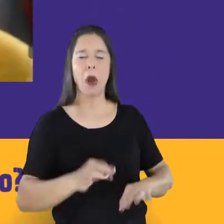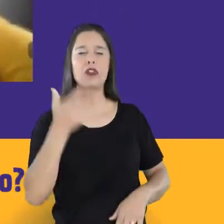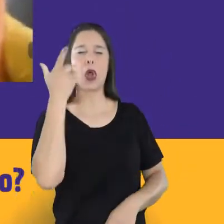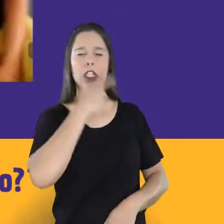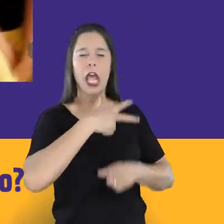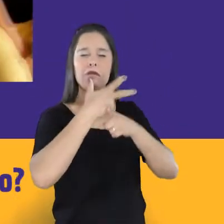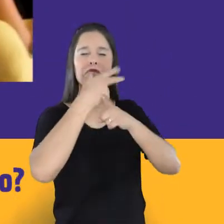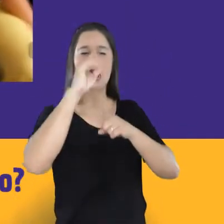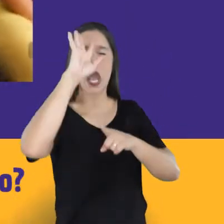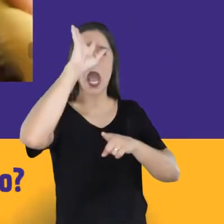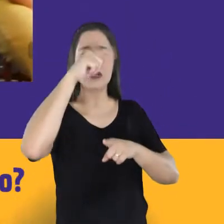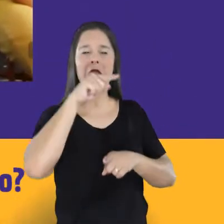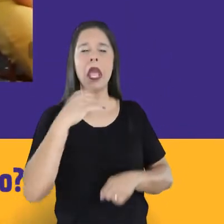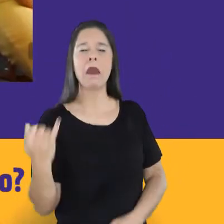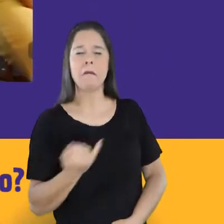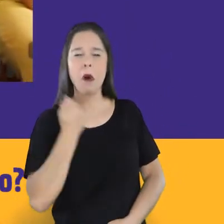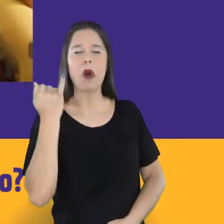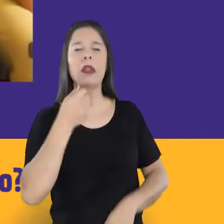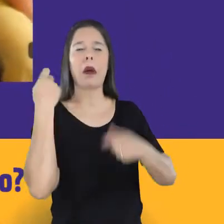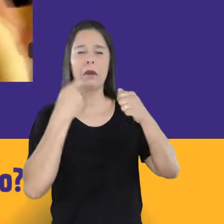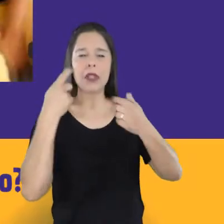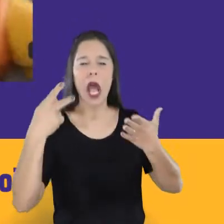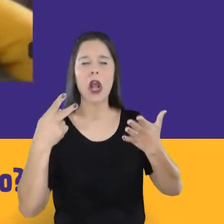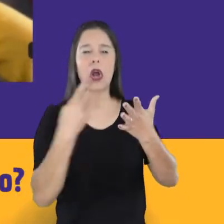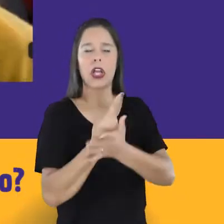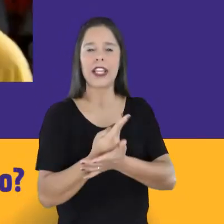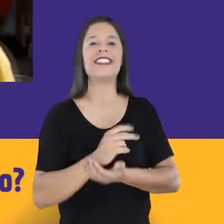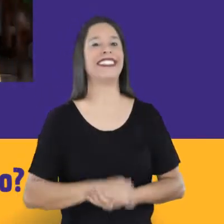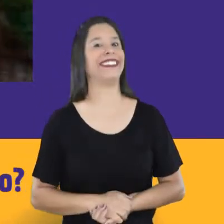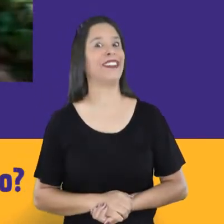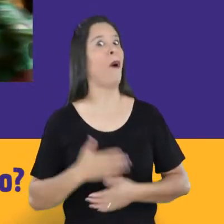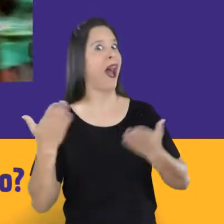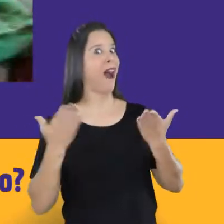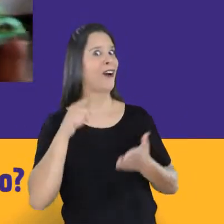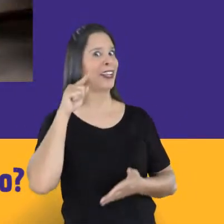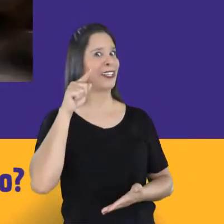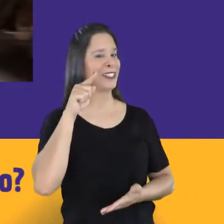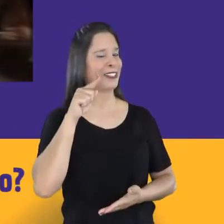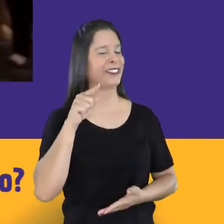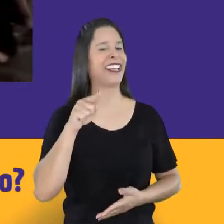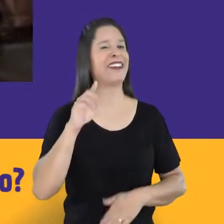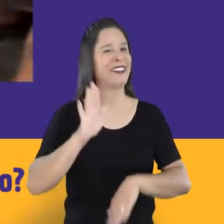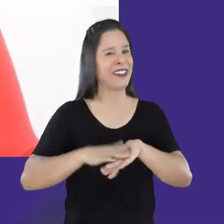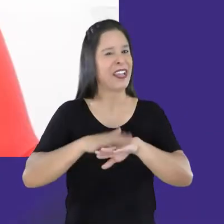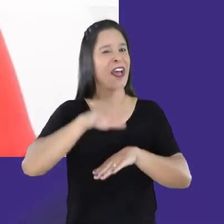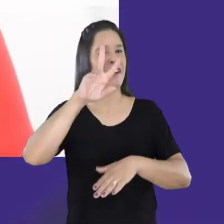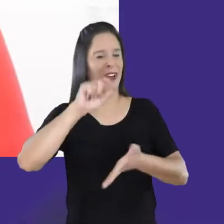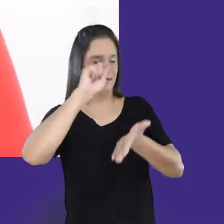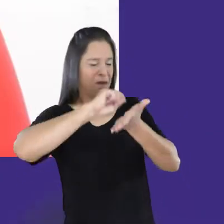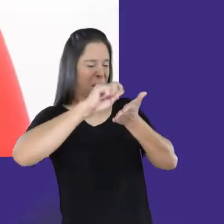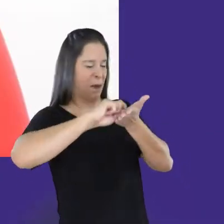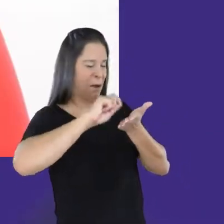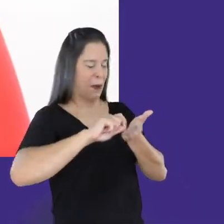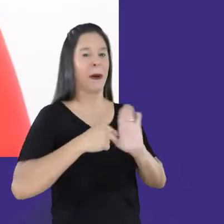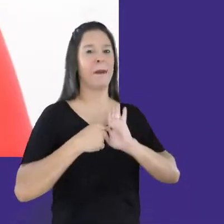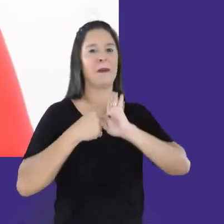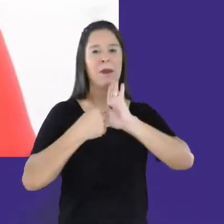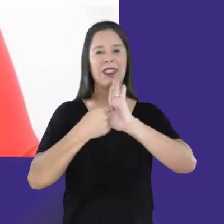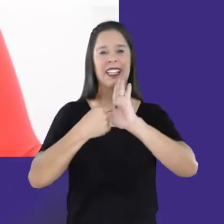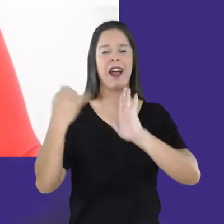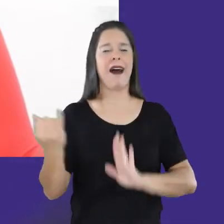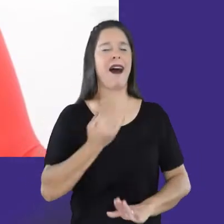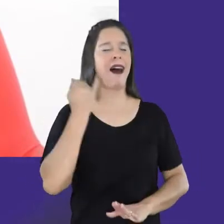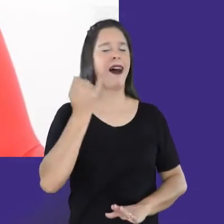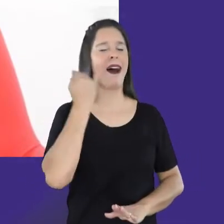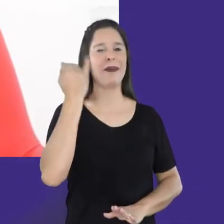dar visibilidade a essas narrativas que são tão tradicionalmente apagadas e marginalizadas. Bom, com tanto argumento